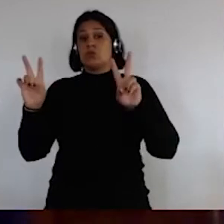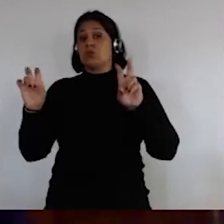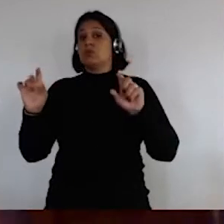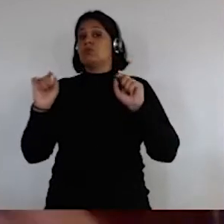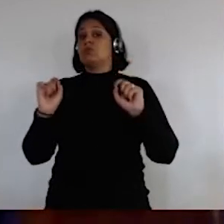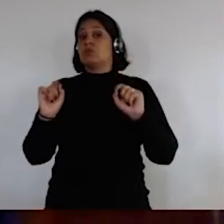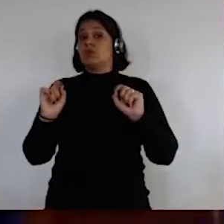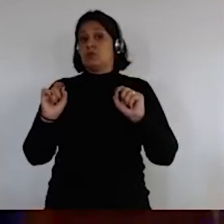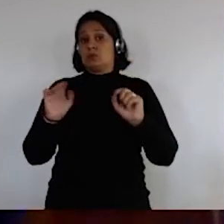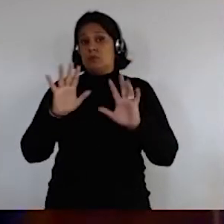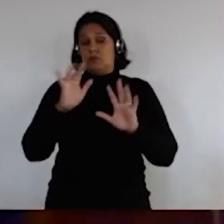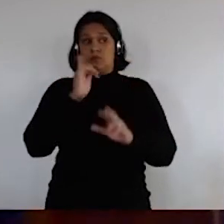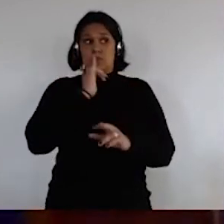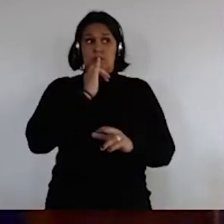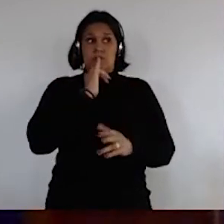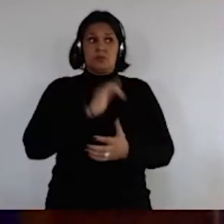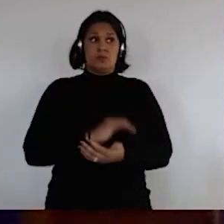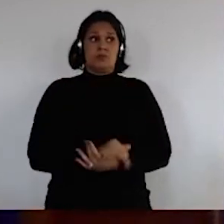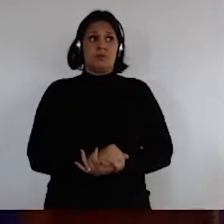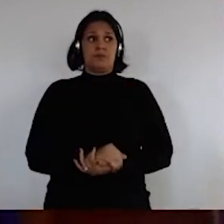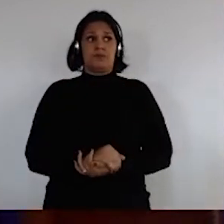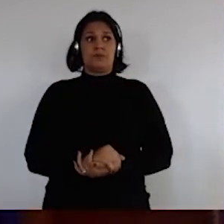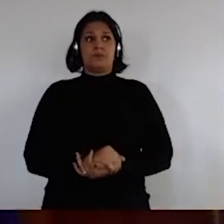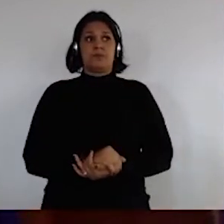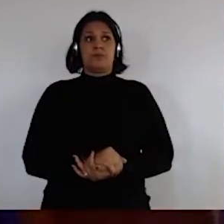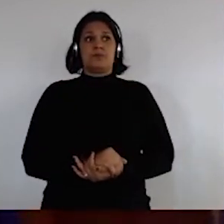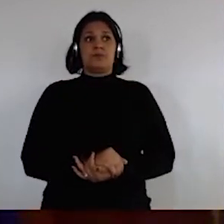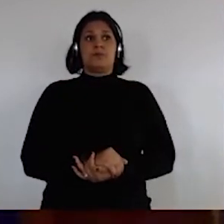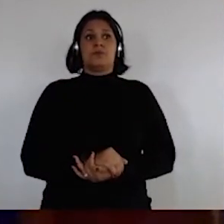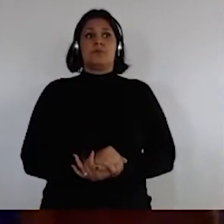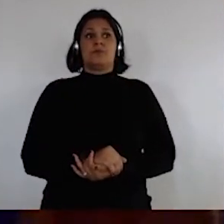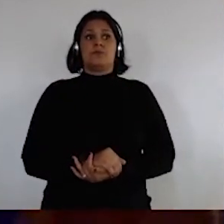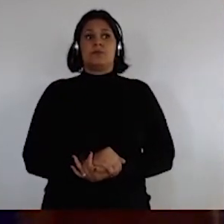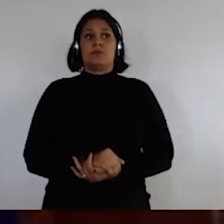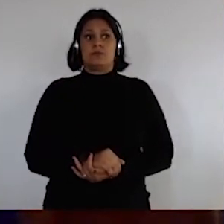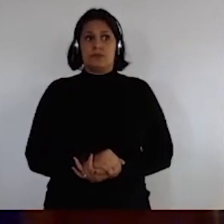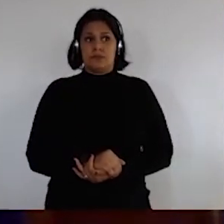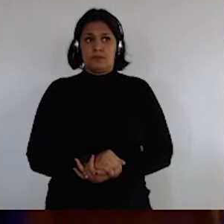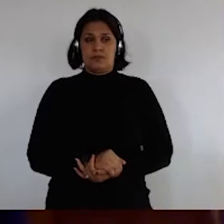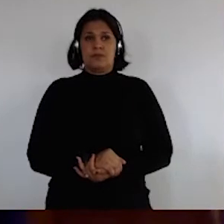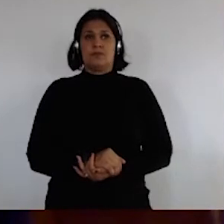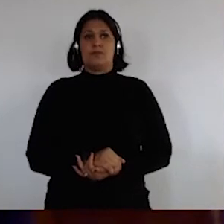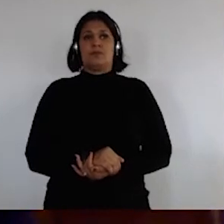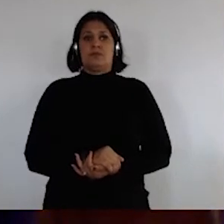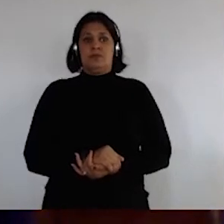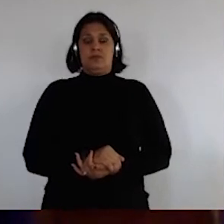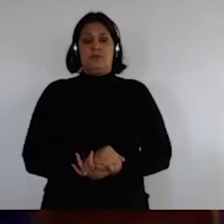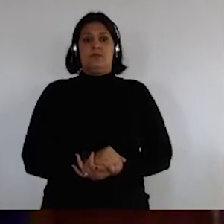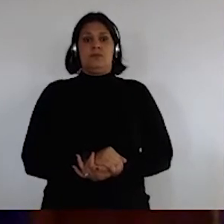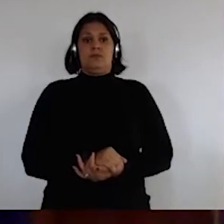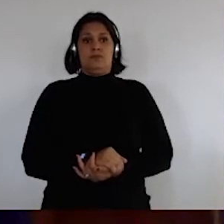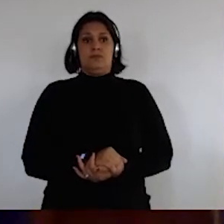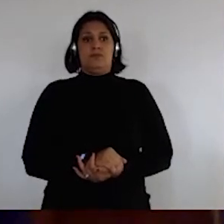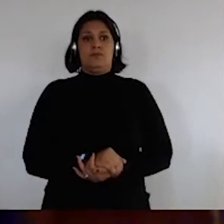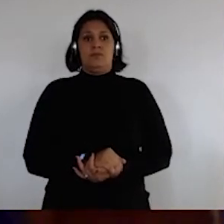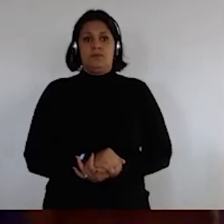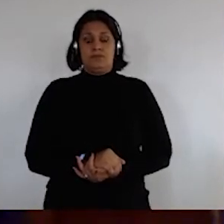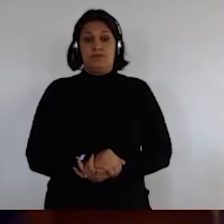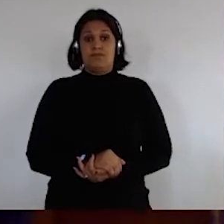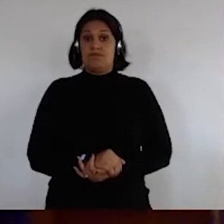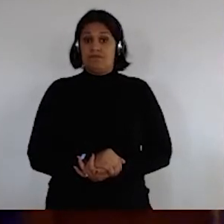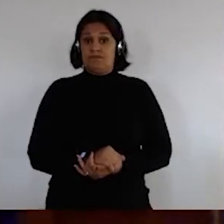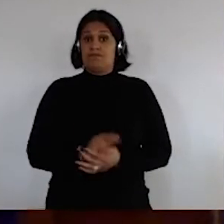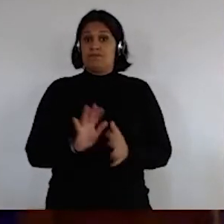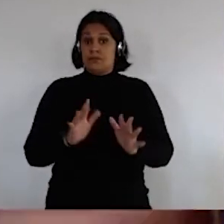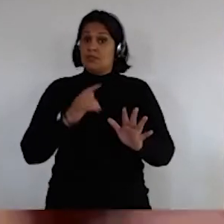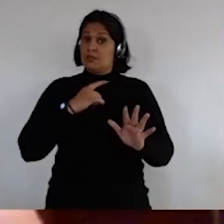tenho dito muito, presidente Alexandre Ocuzzuco, presidente Aldo, querida Adriane, que nós vamos ter ônus